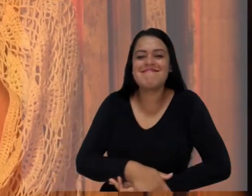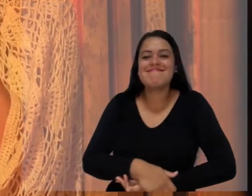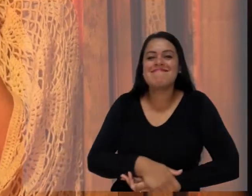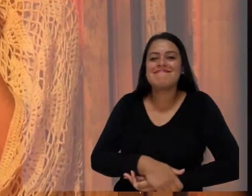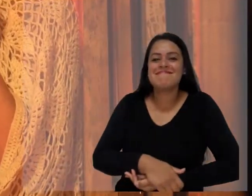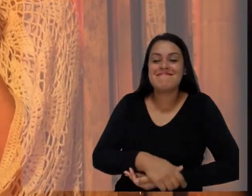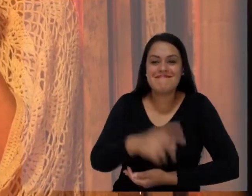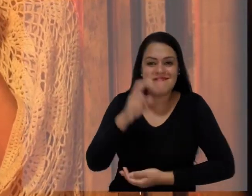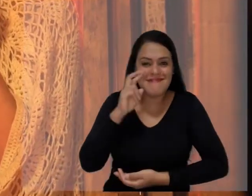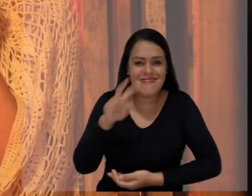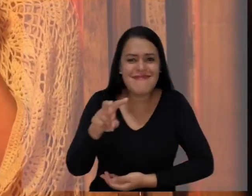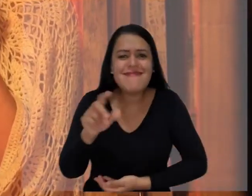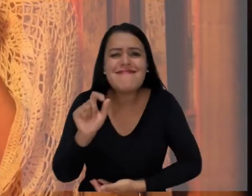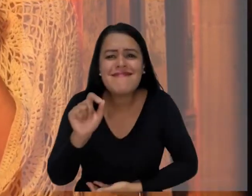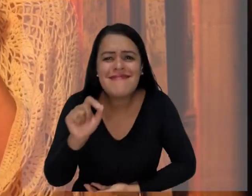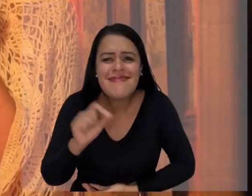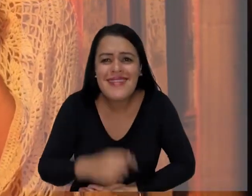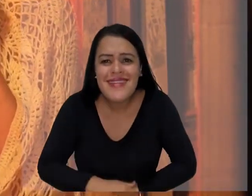Tá vendo o quê?